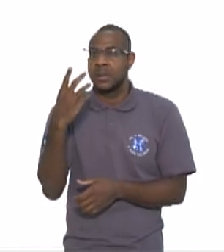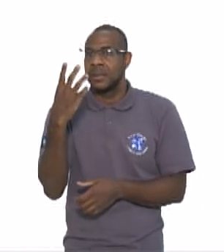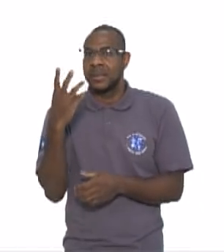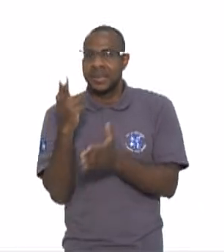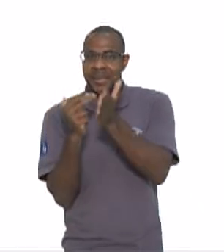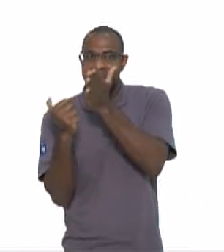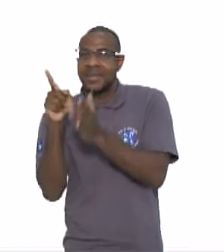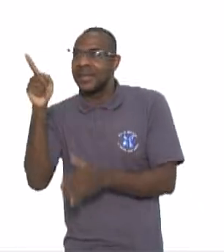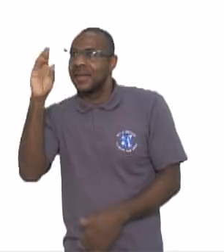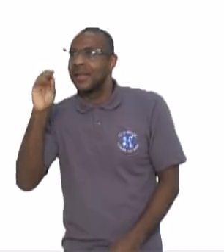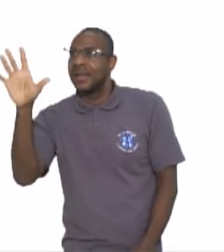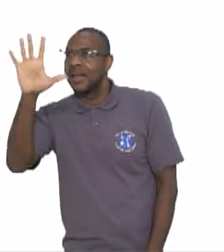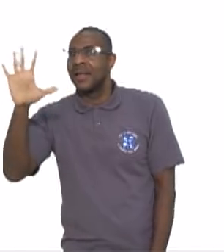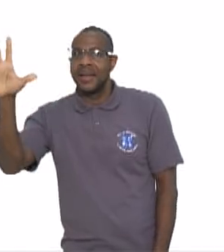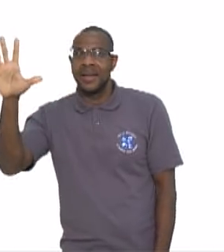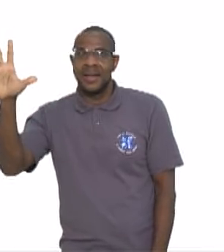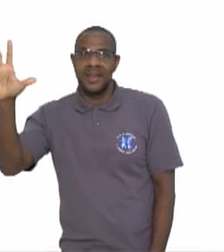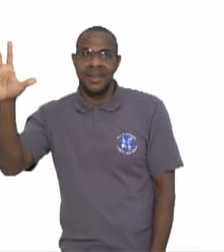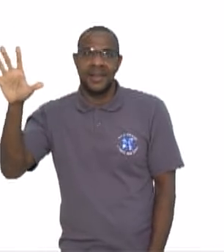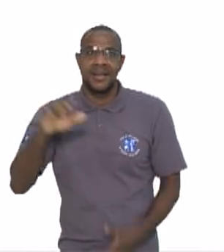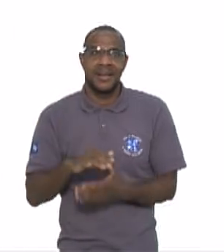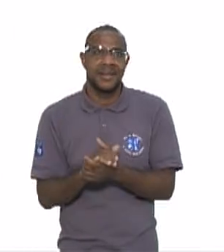art que já tem uma forma mais